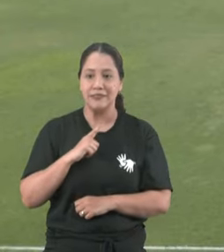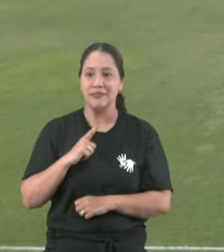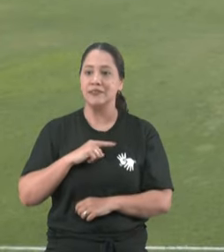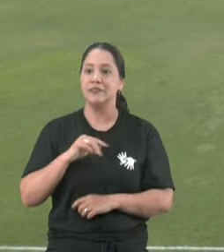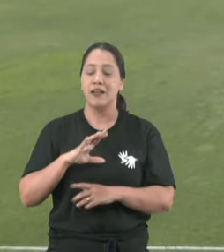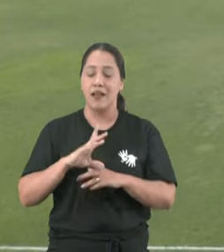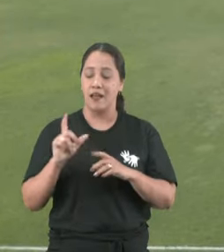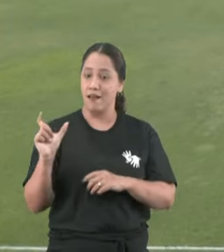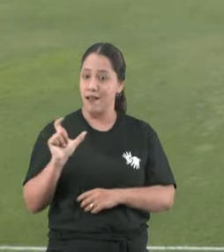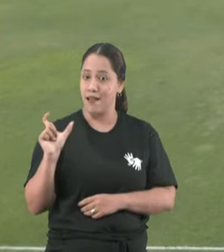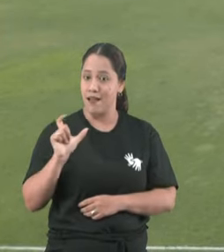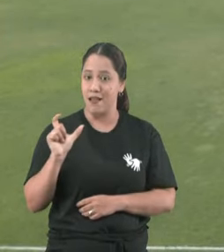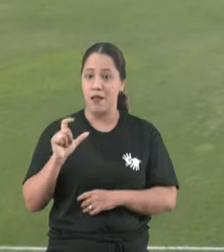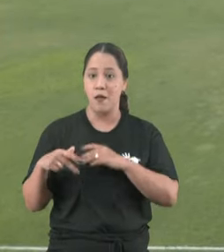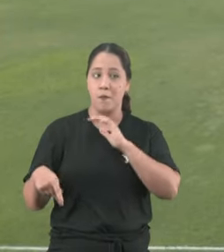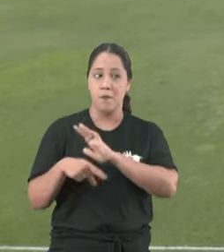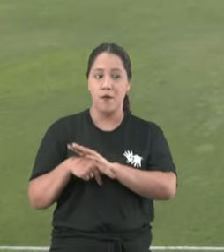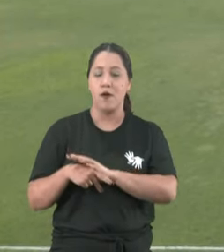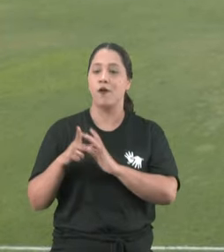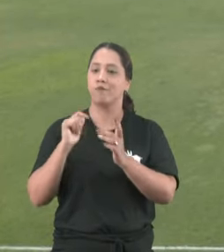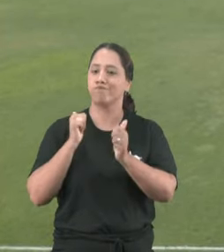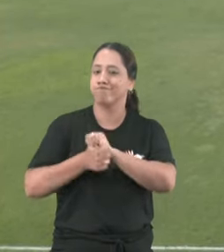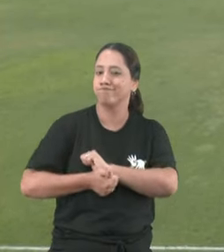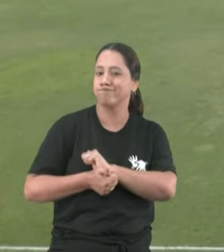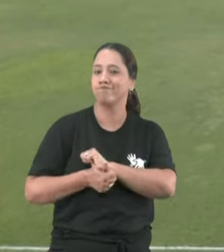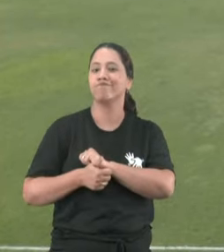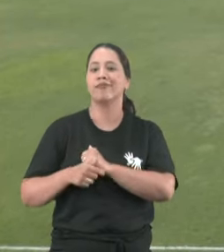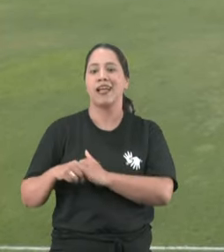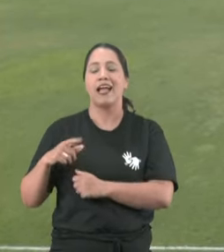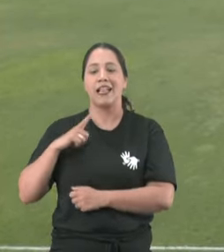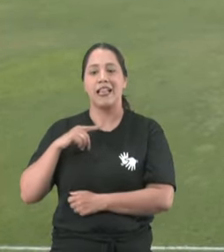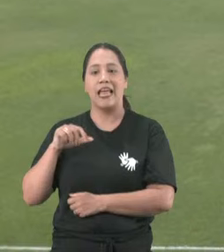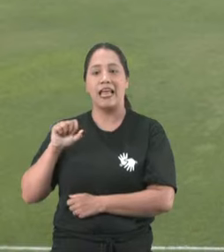cronista esportivo através da